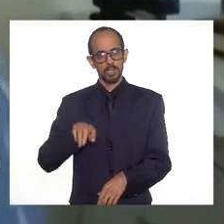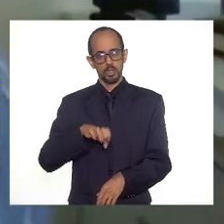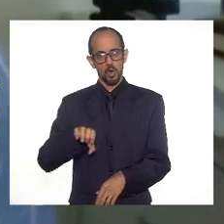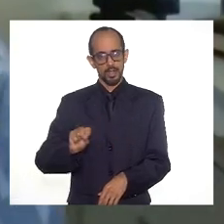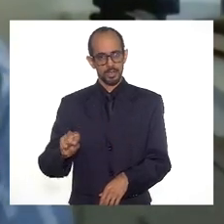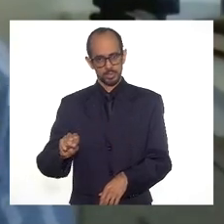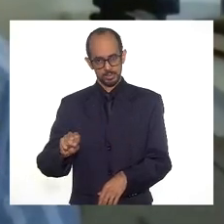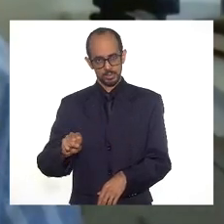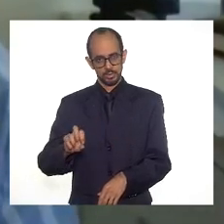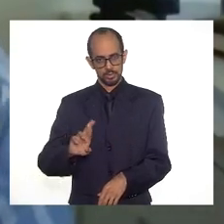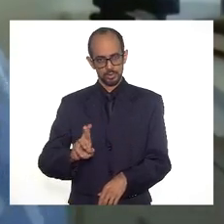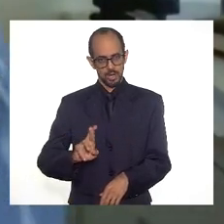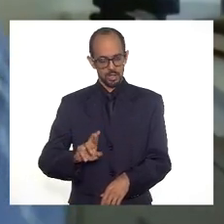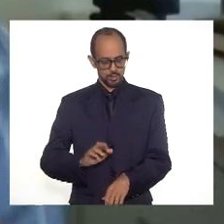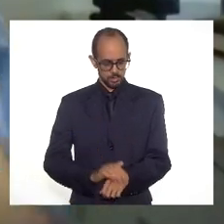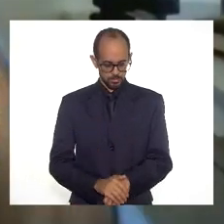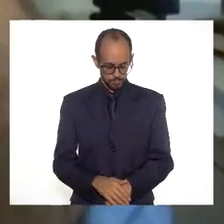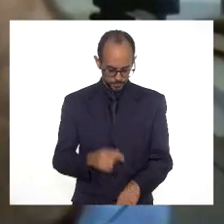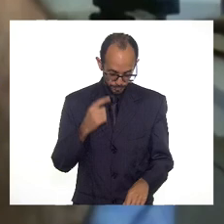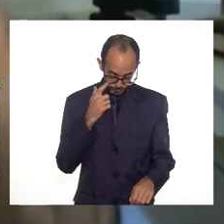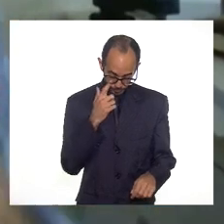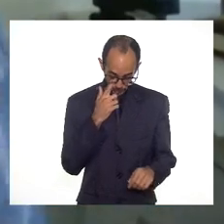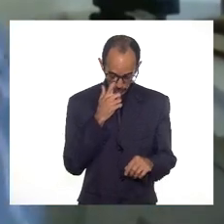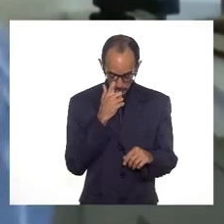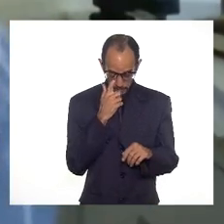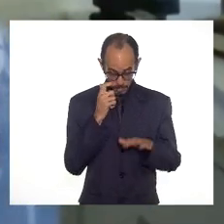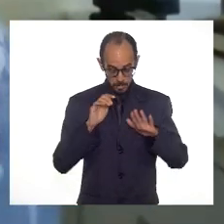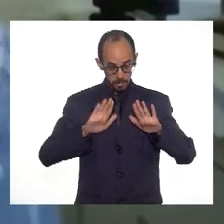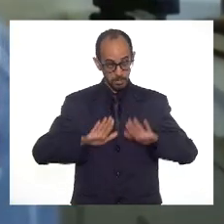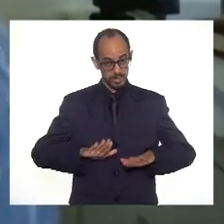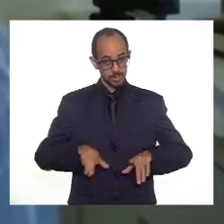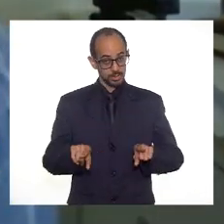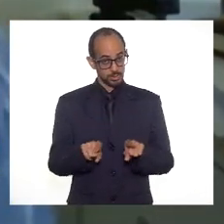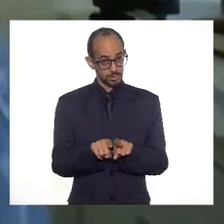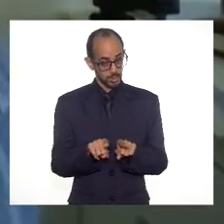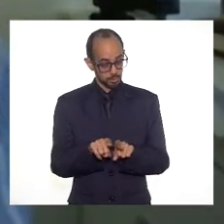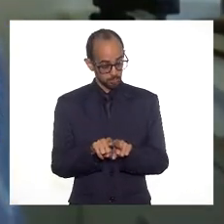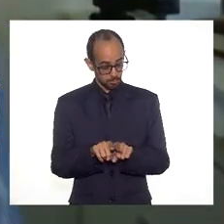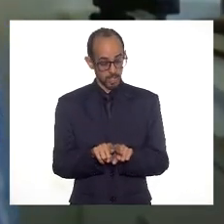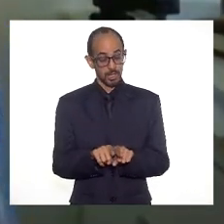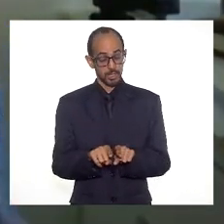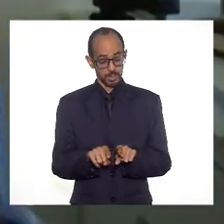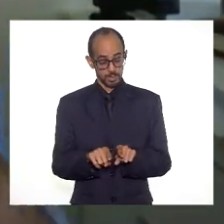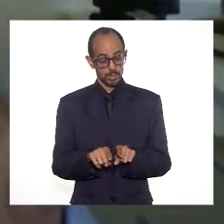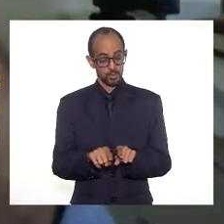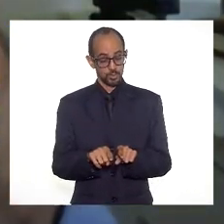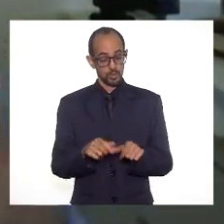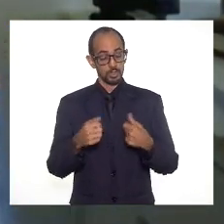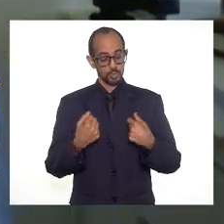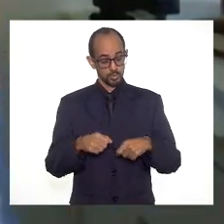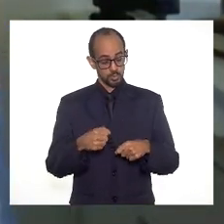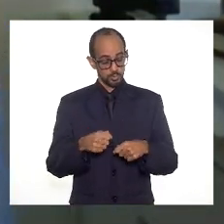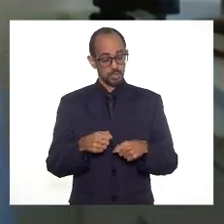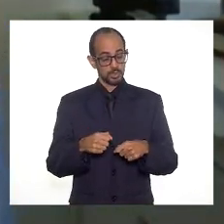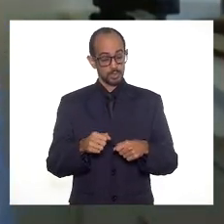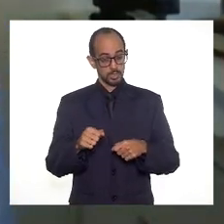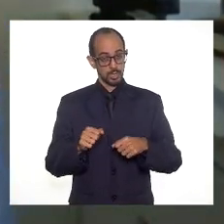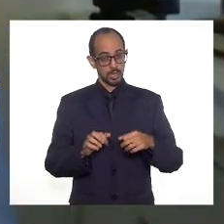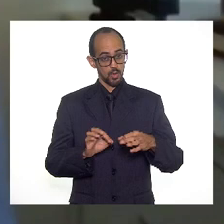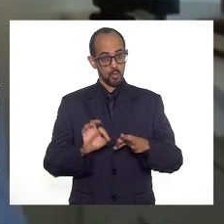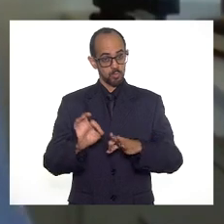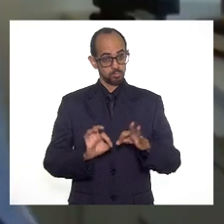Mas, ao mesmo tempo, é aí que é o equilíbrio que nós temos que ter, nós não podemos